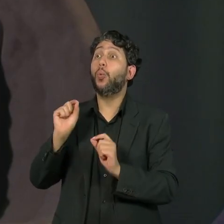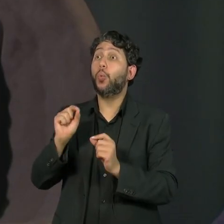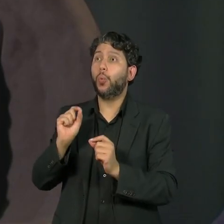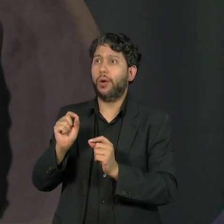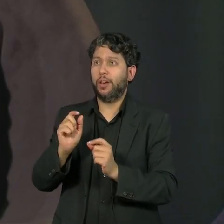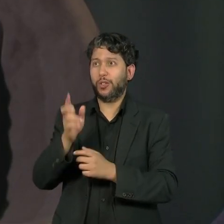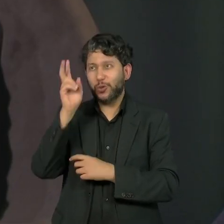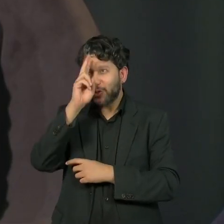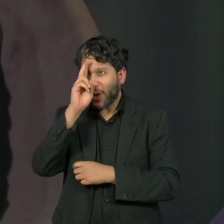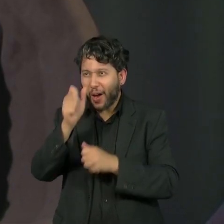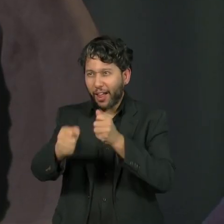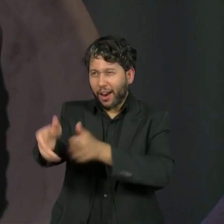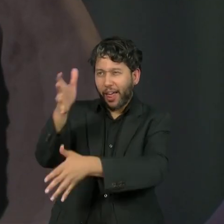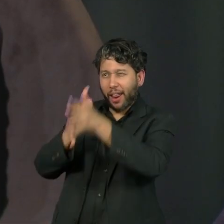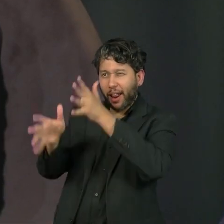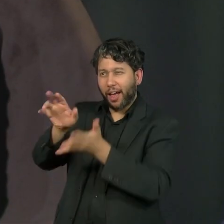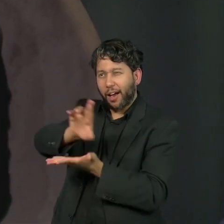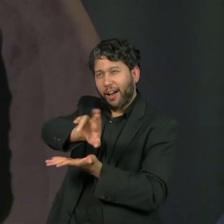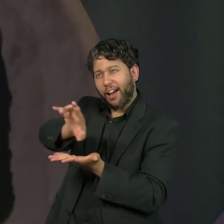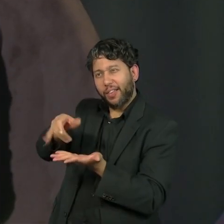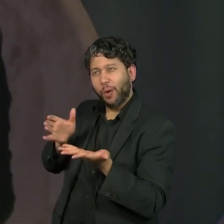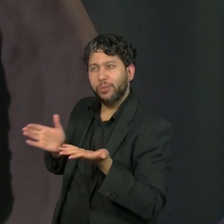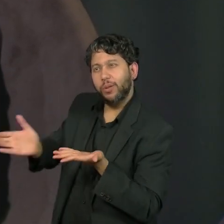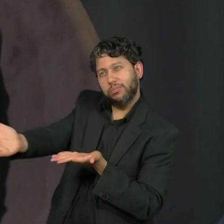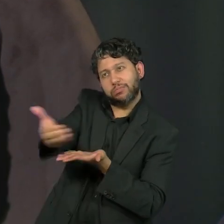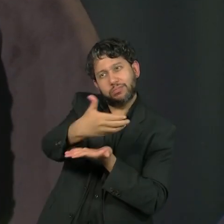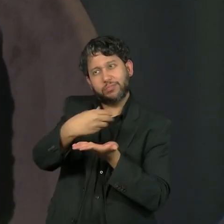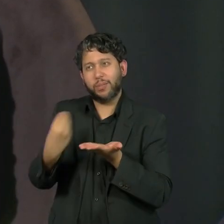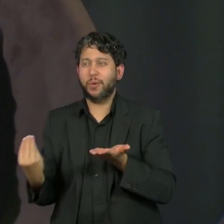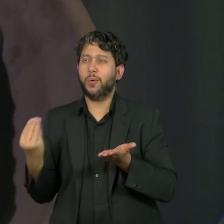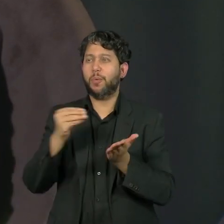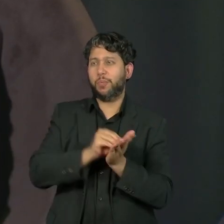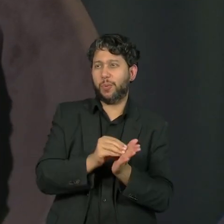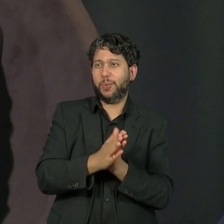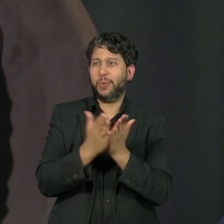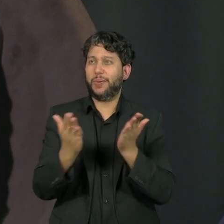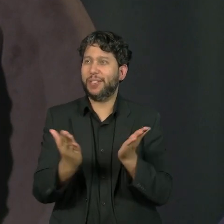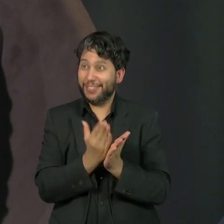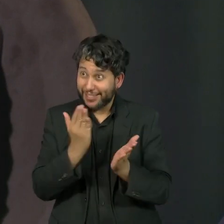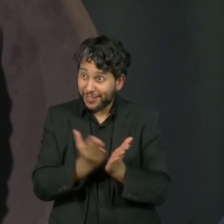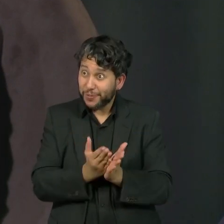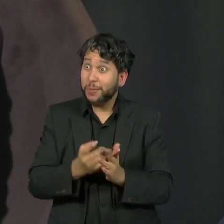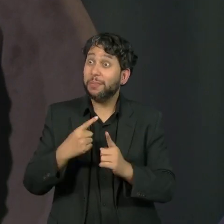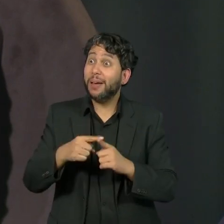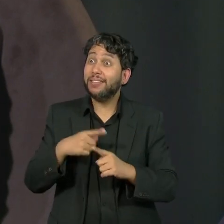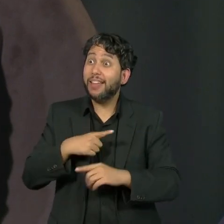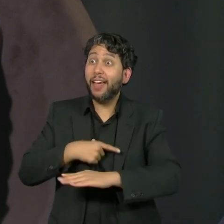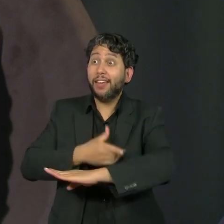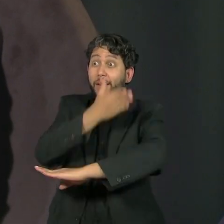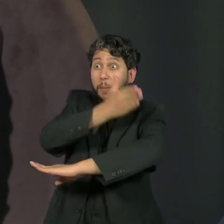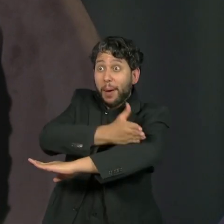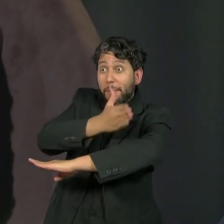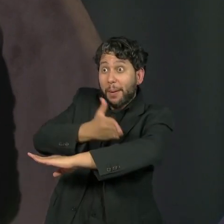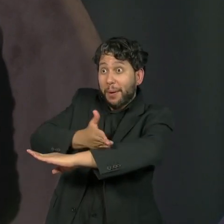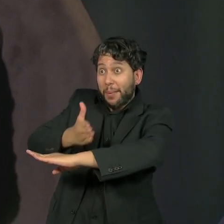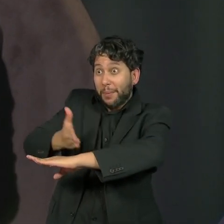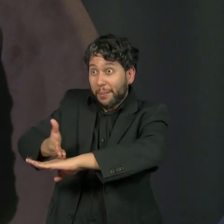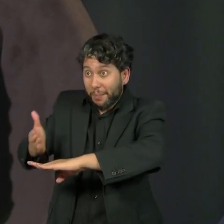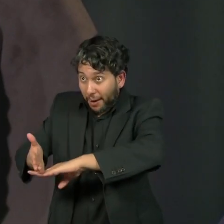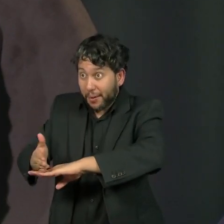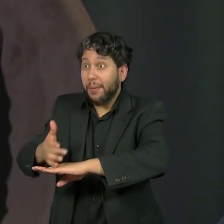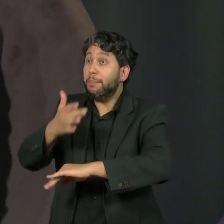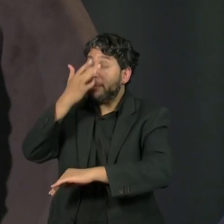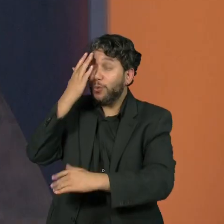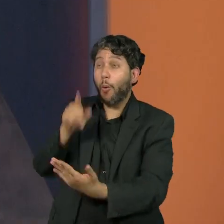uma narrativa cronológica a partir de quando eu fui sendo impactado, desde os 10 anos de idade, por pessoas que construíram a